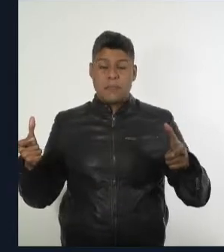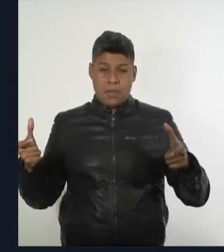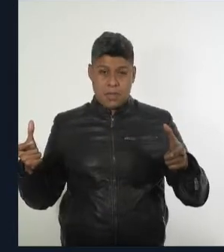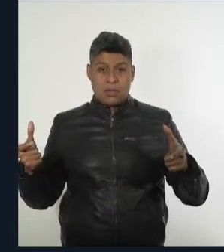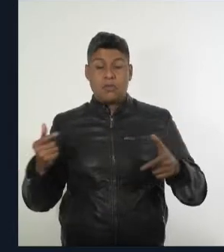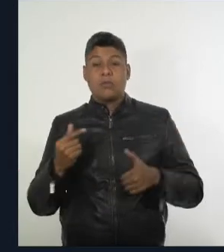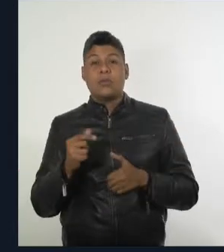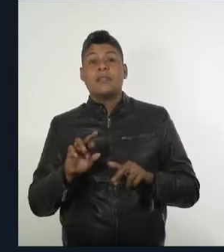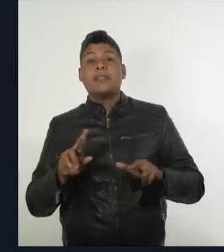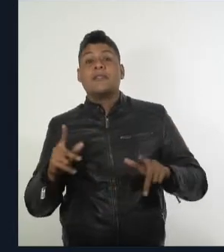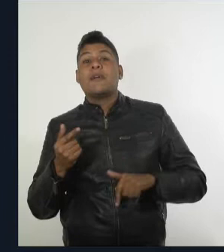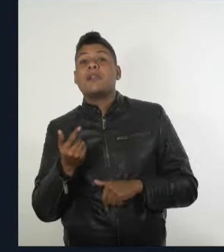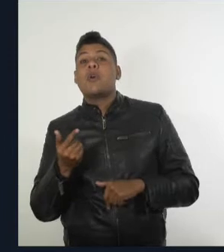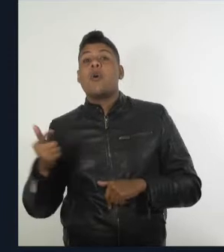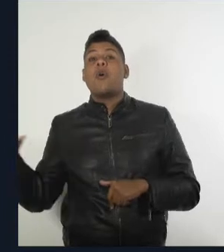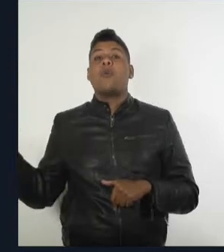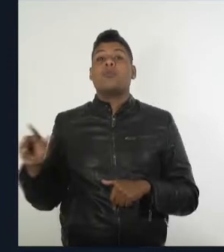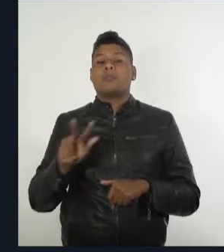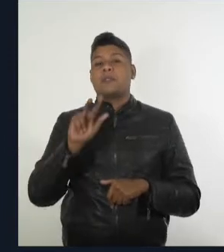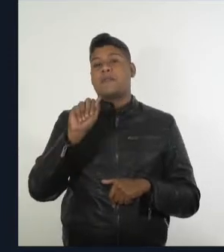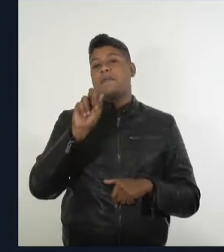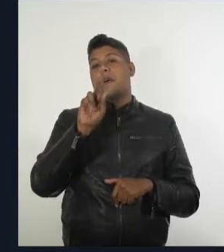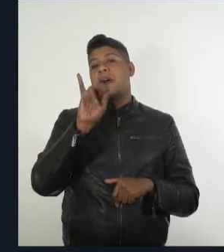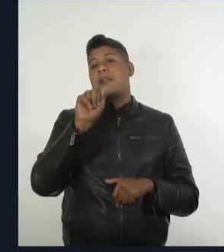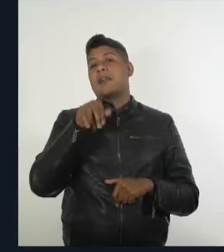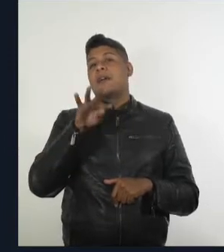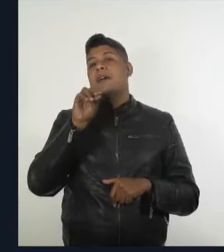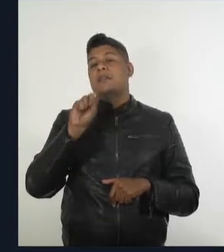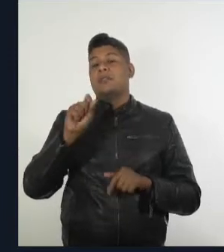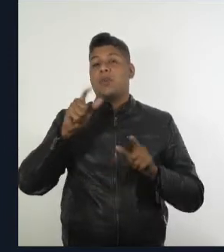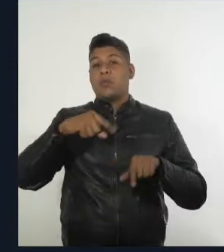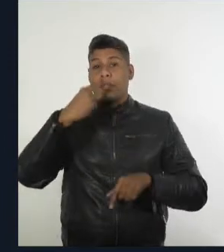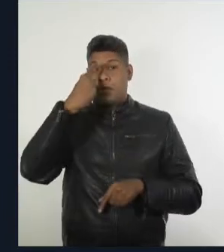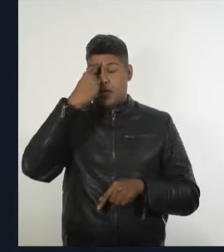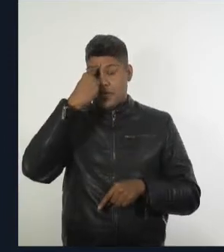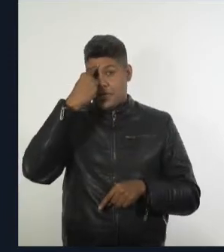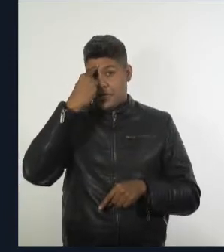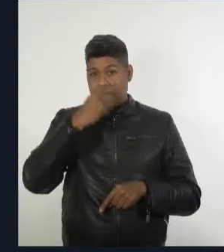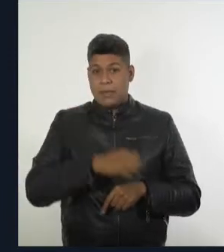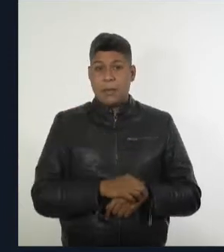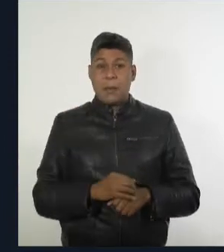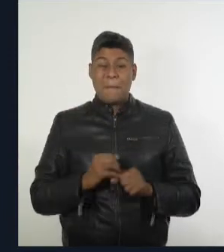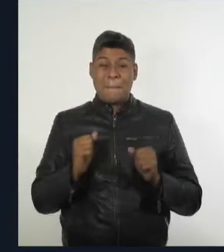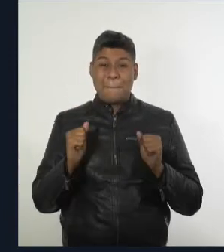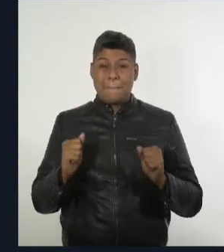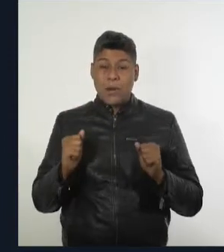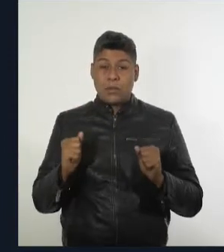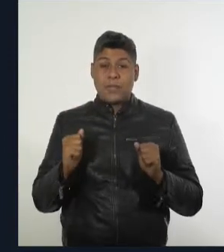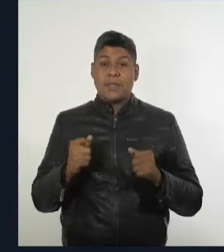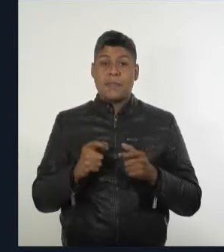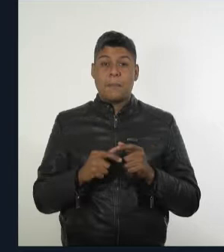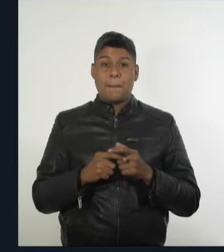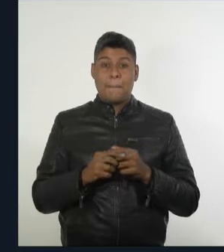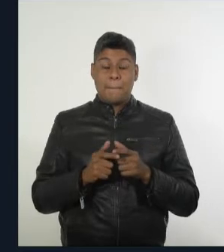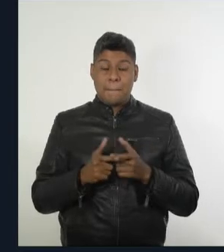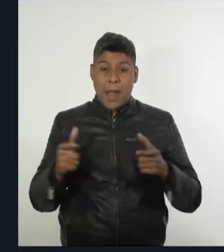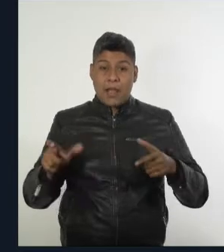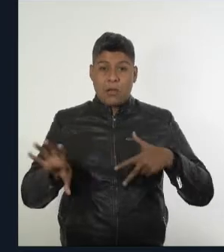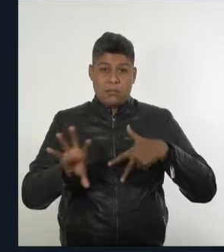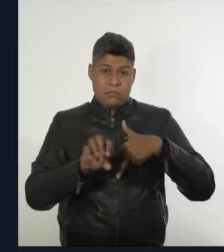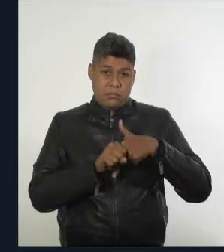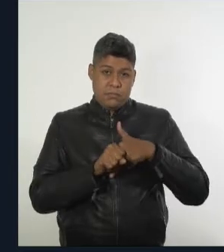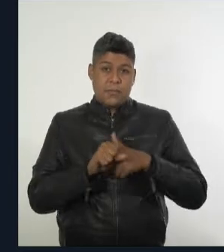outras variantes circulantes na Índia, por exemplo, sugerindo um potencial maior de transmissibilidade.